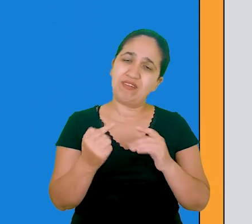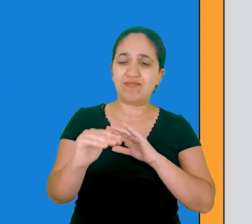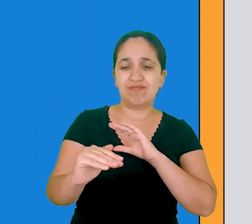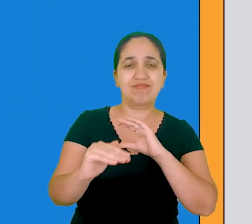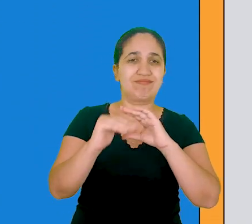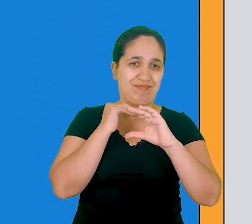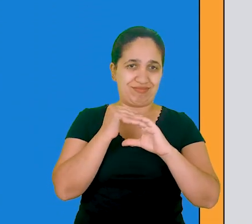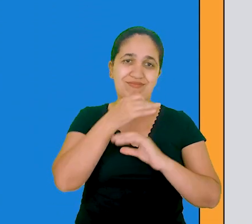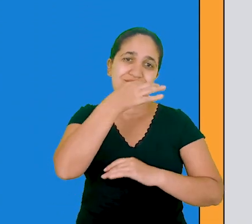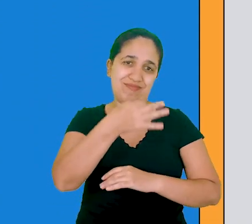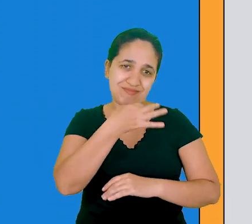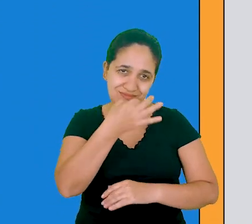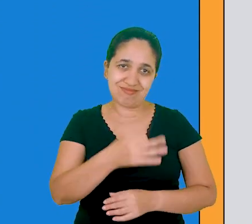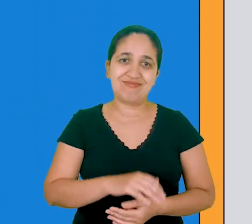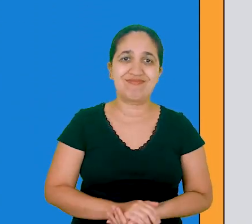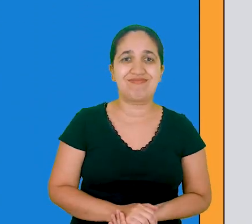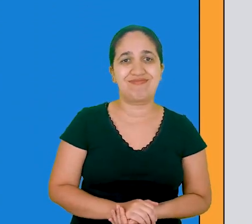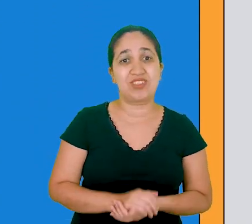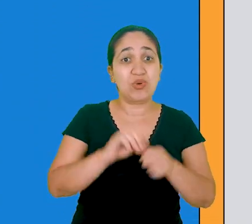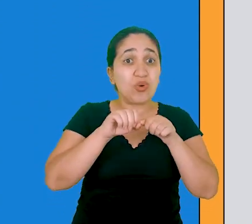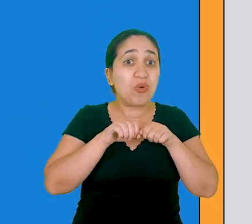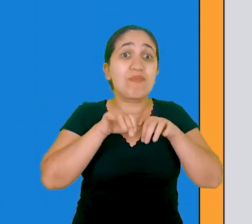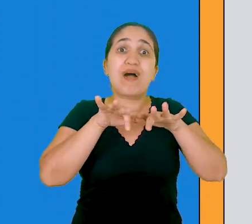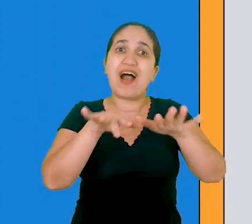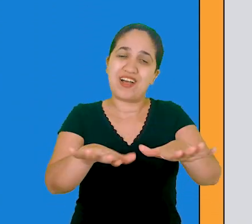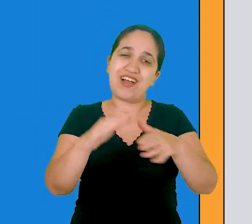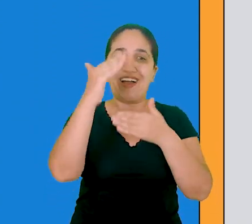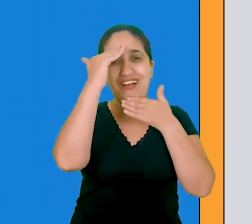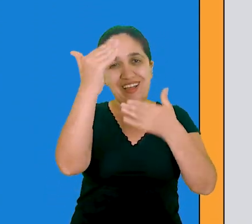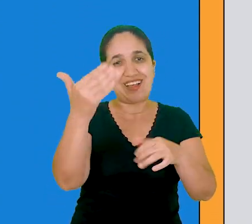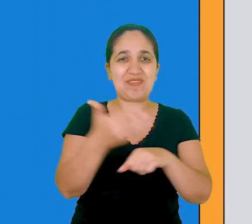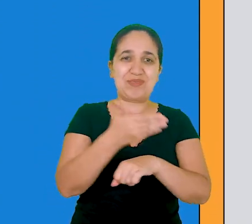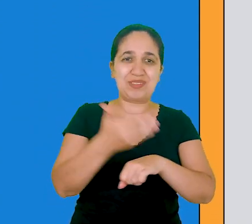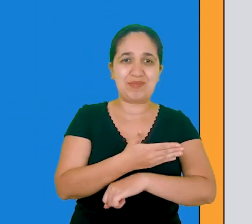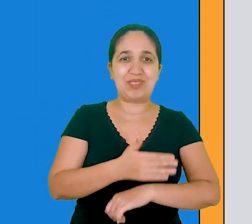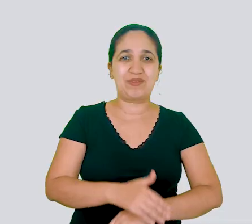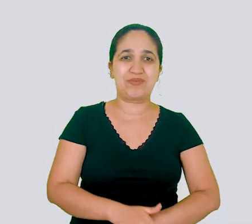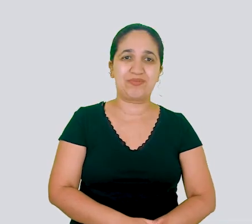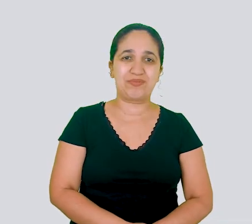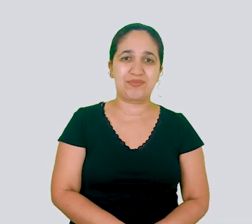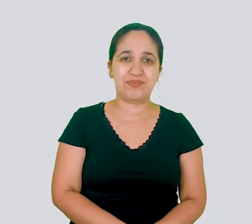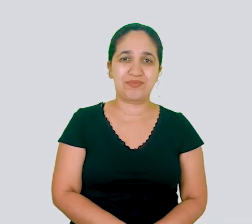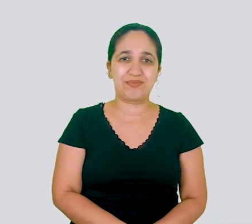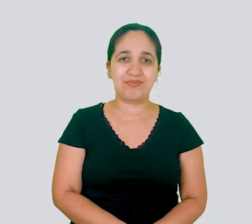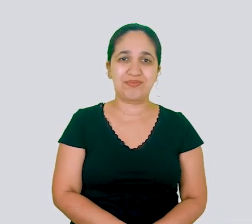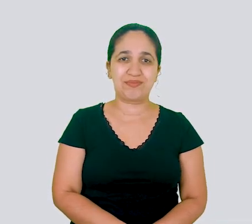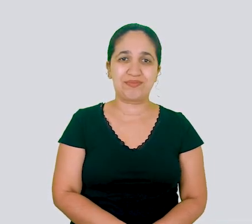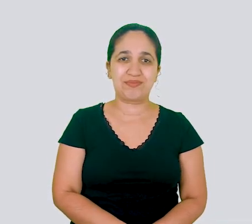nos envie nos comentários. Compartilhe e eu agradeço a sua participação.